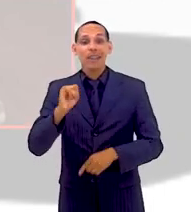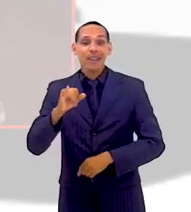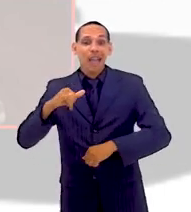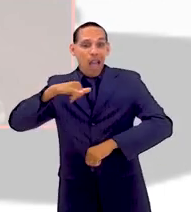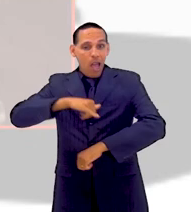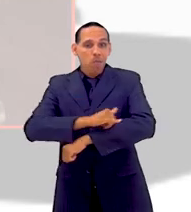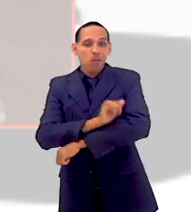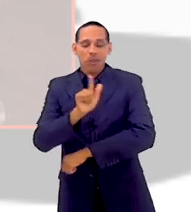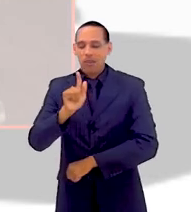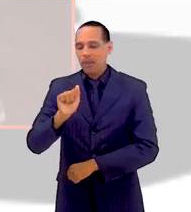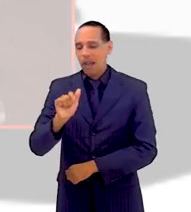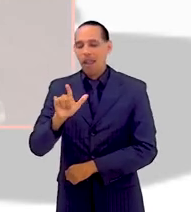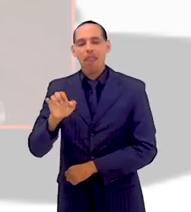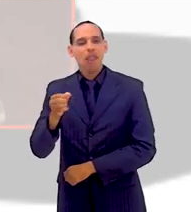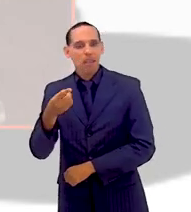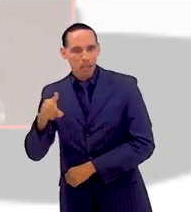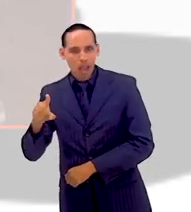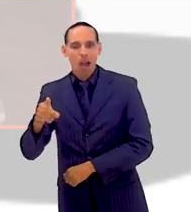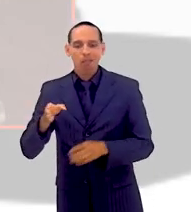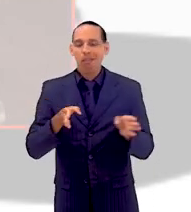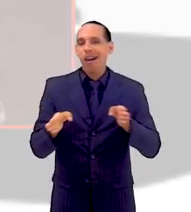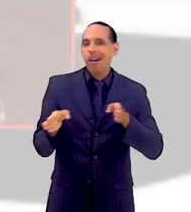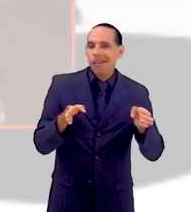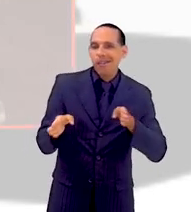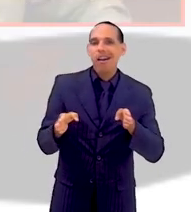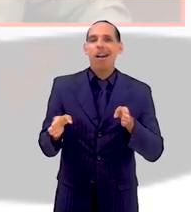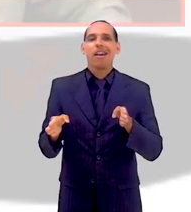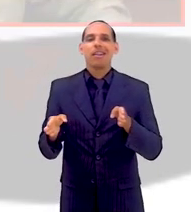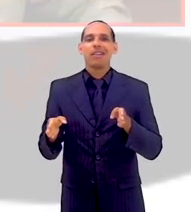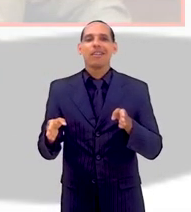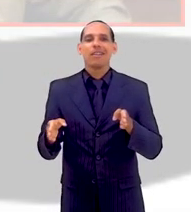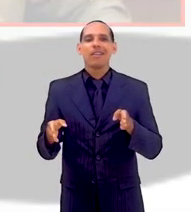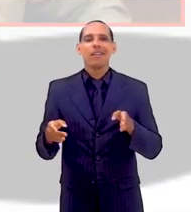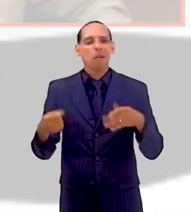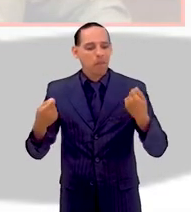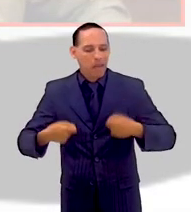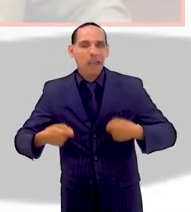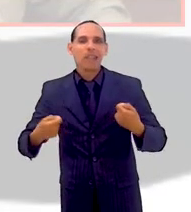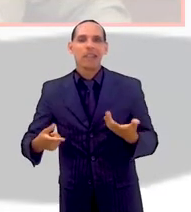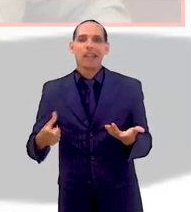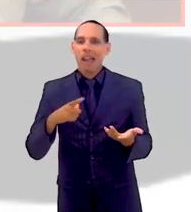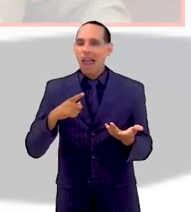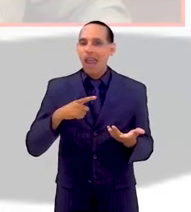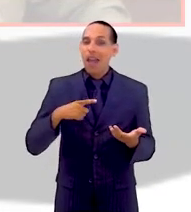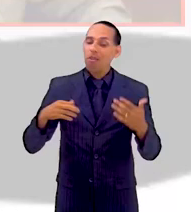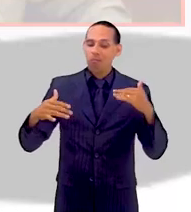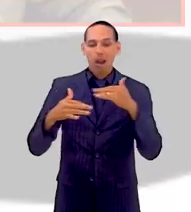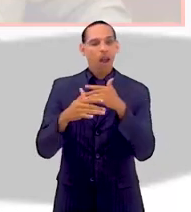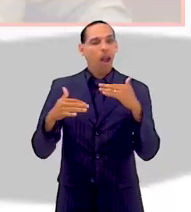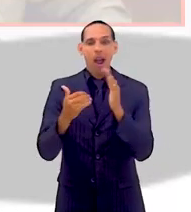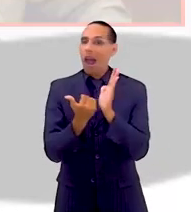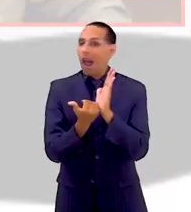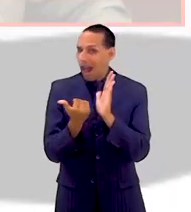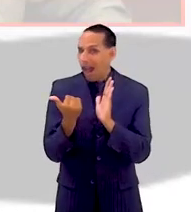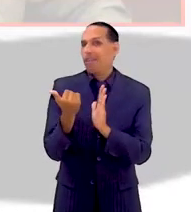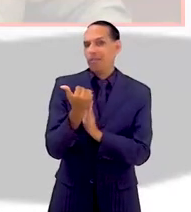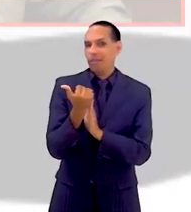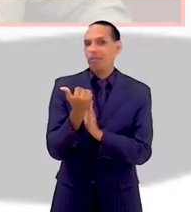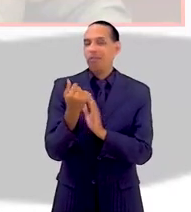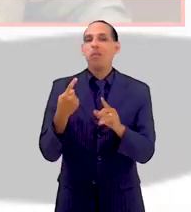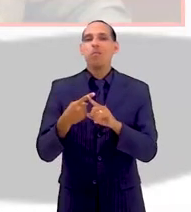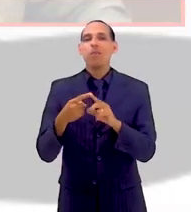galeão acessível, um galeão com demanda, nós vamos ter muito mais tráfego para o Rio de Janeiro. O Santos Dumont